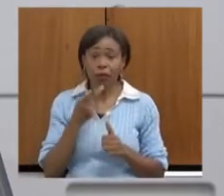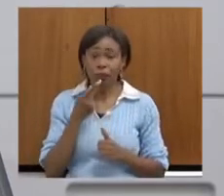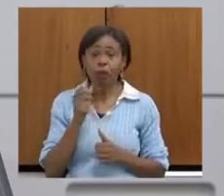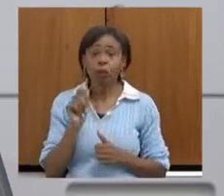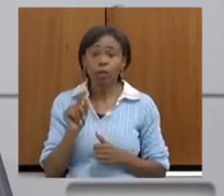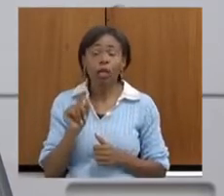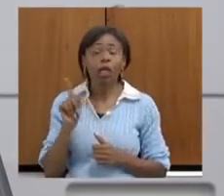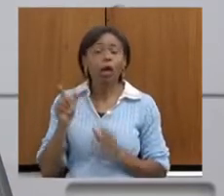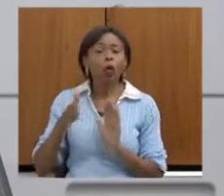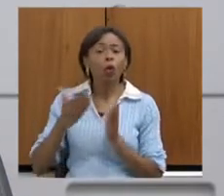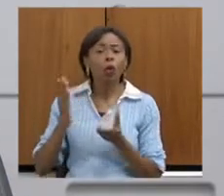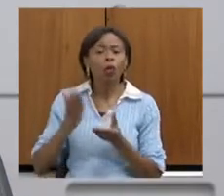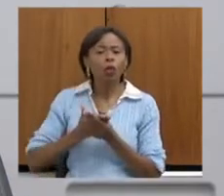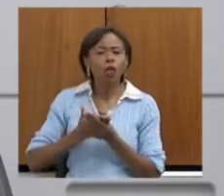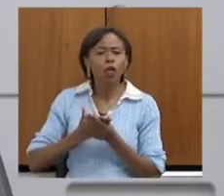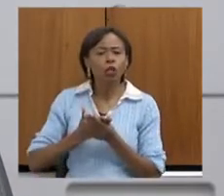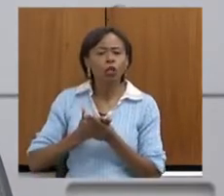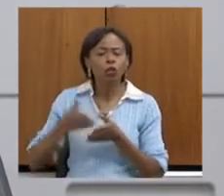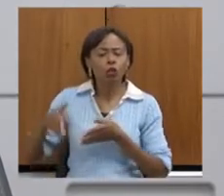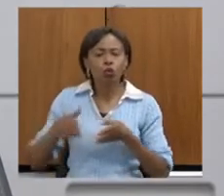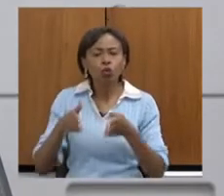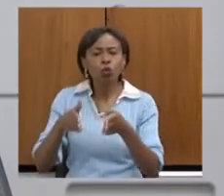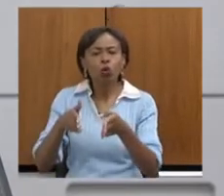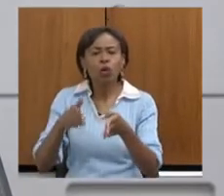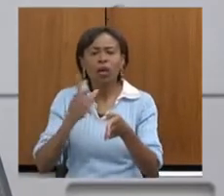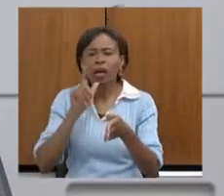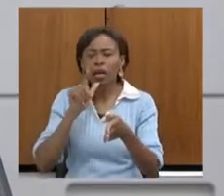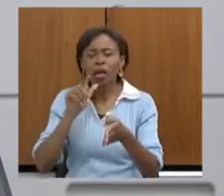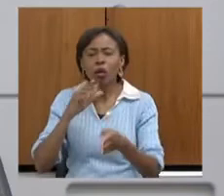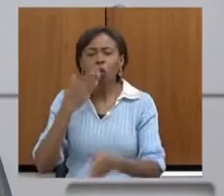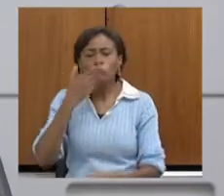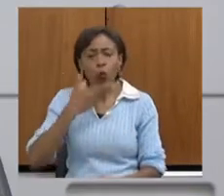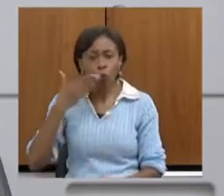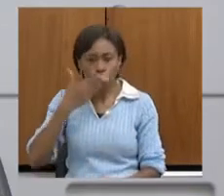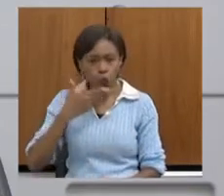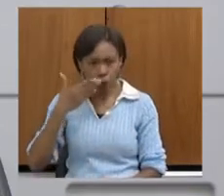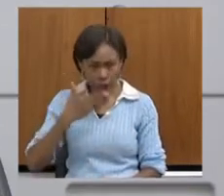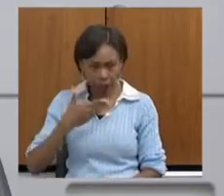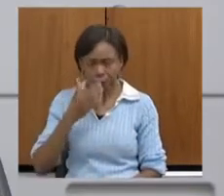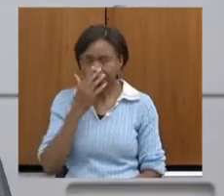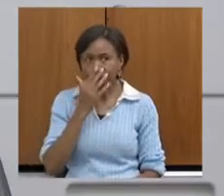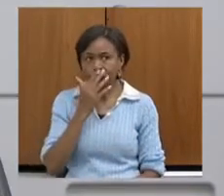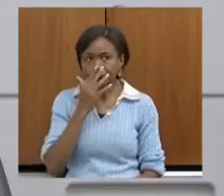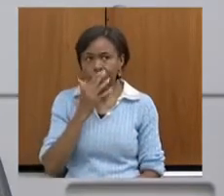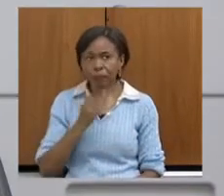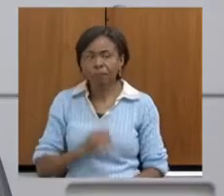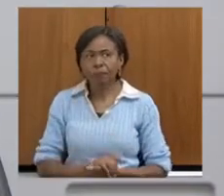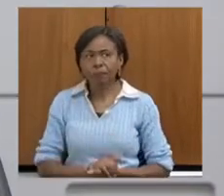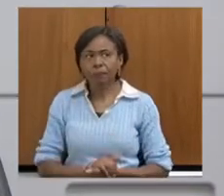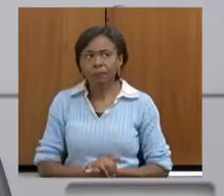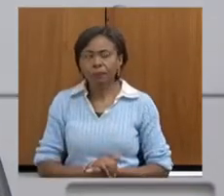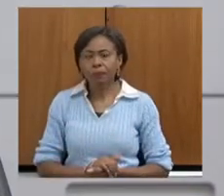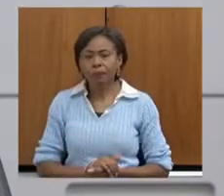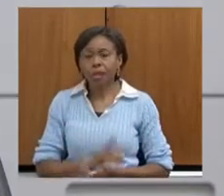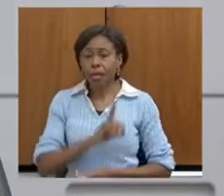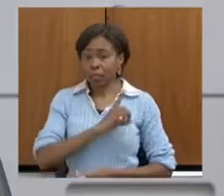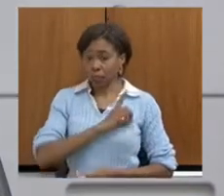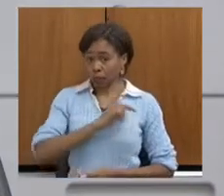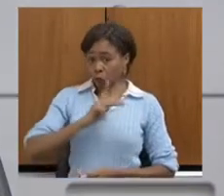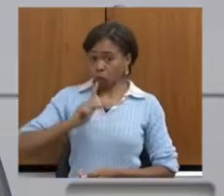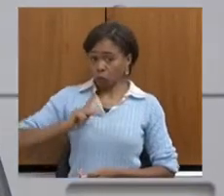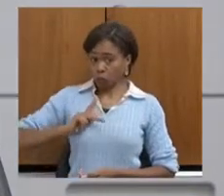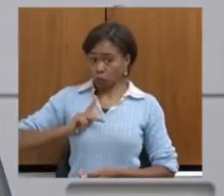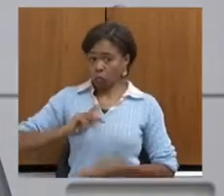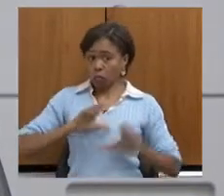no processo do Rio Doce a doutora Carolina morishita já falou isso pela manhã mas as defensorias elas compõem o grupo